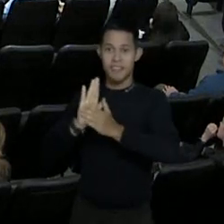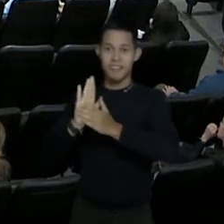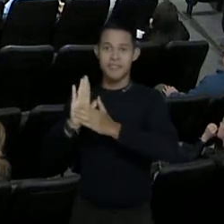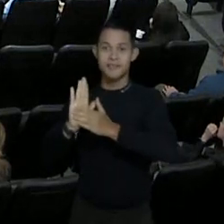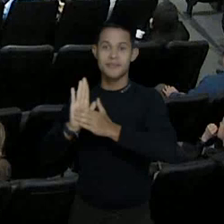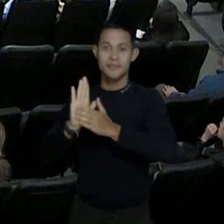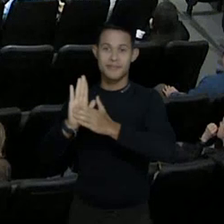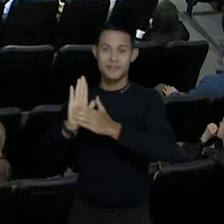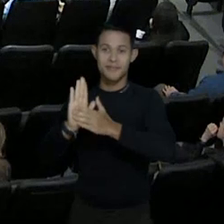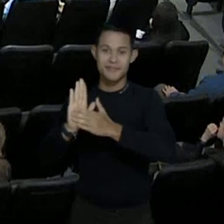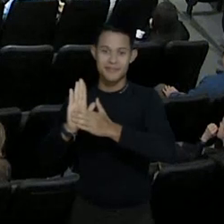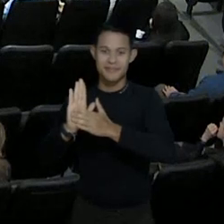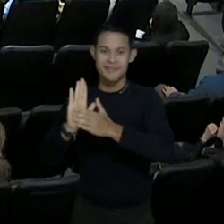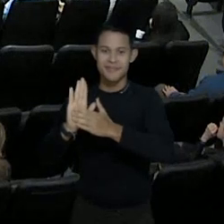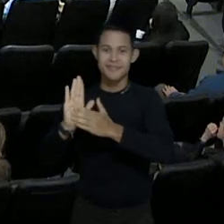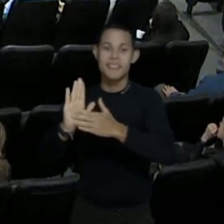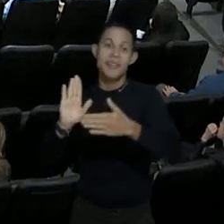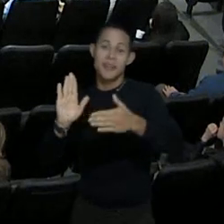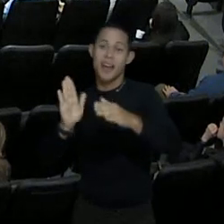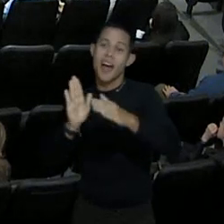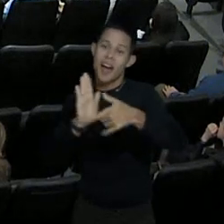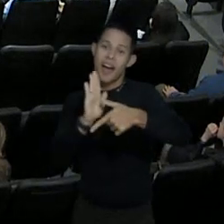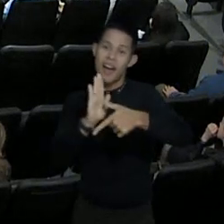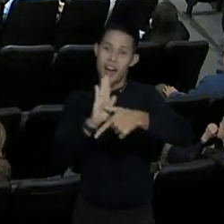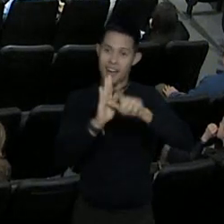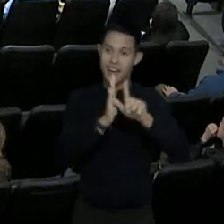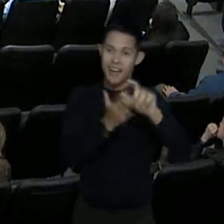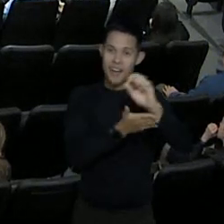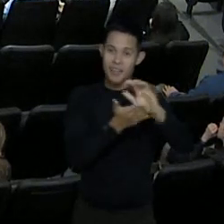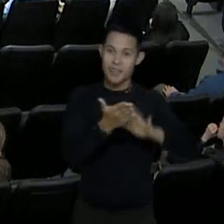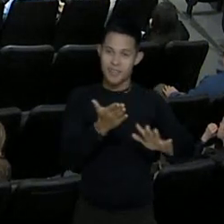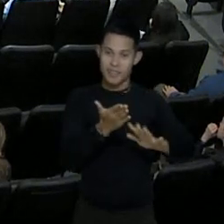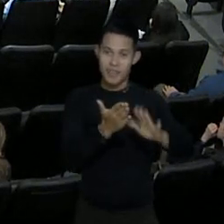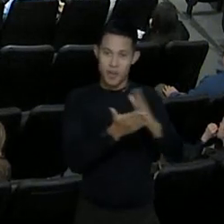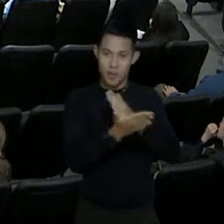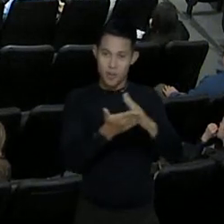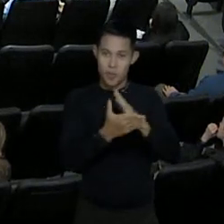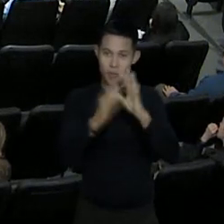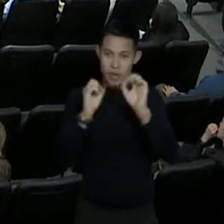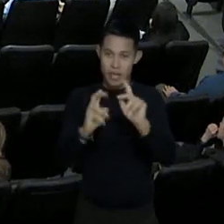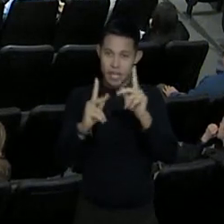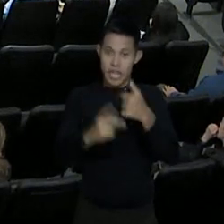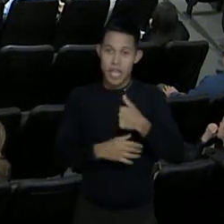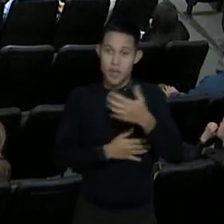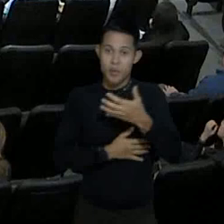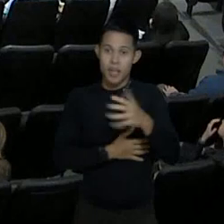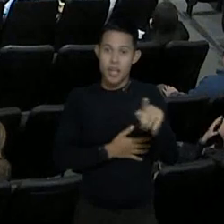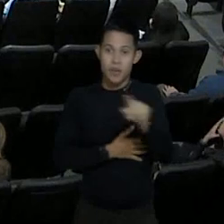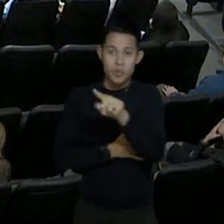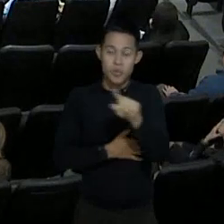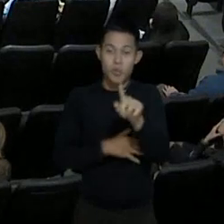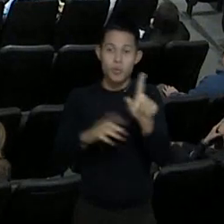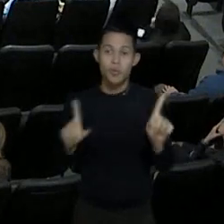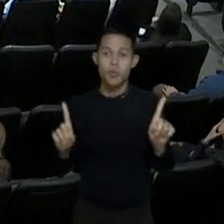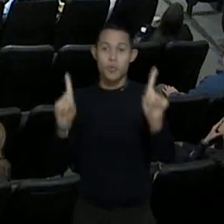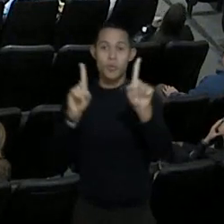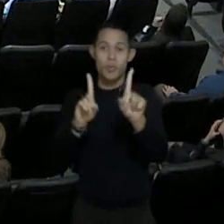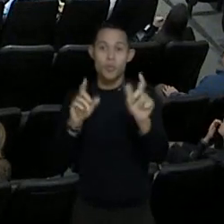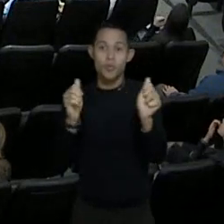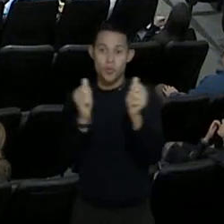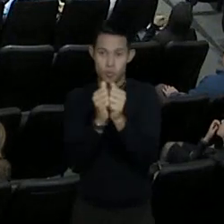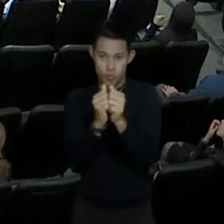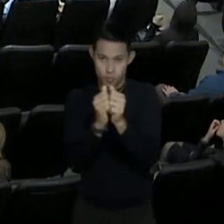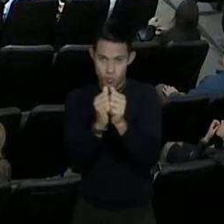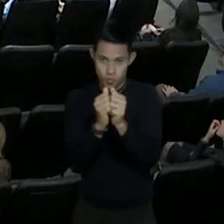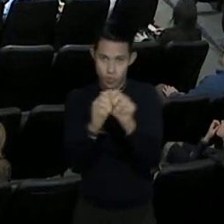sou eu tem que fazer algumas atividades Então eu queria que vocês se juntassem em dupla eu vou fazer uma atividade muito rápida com vocês eu